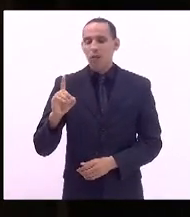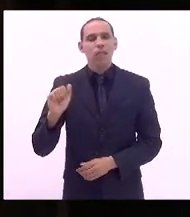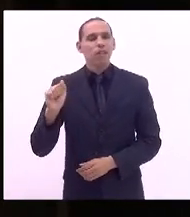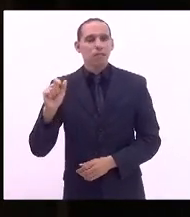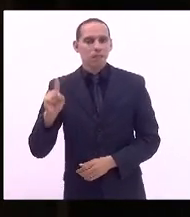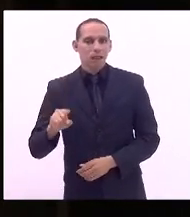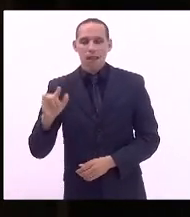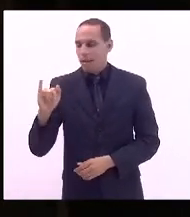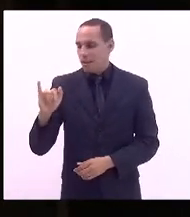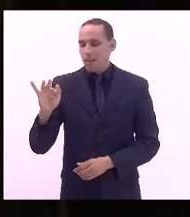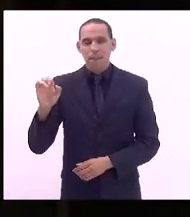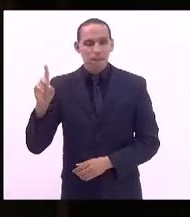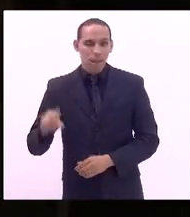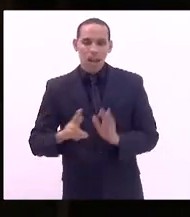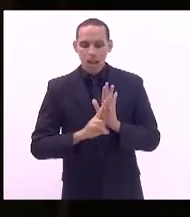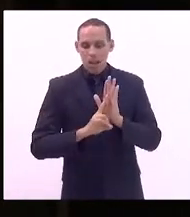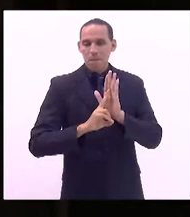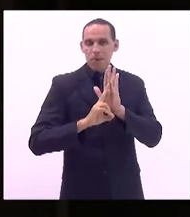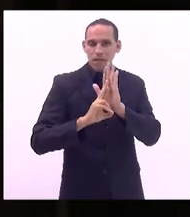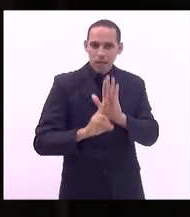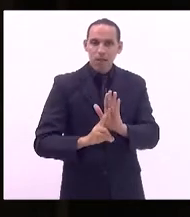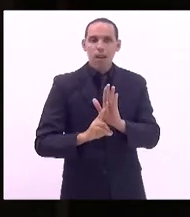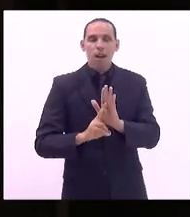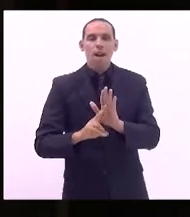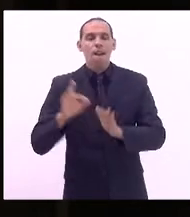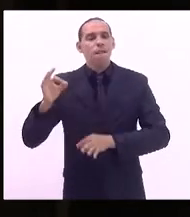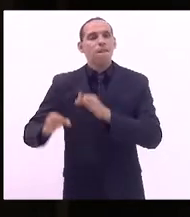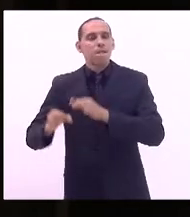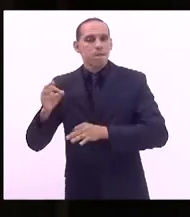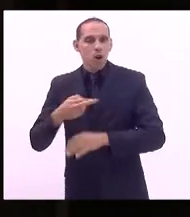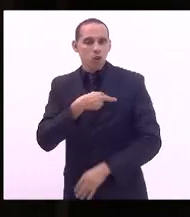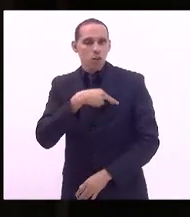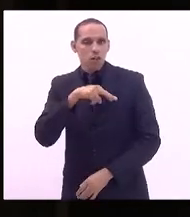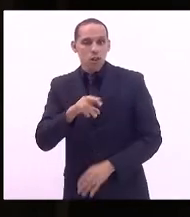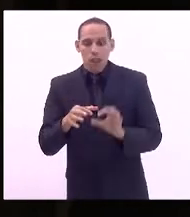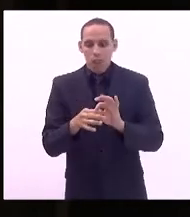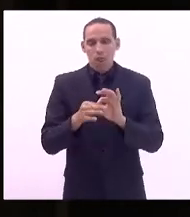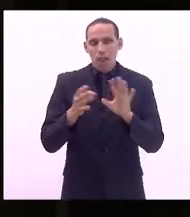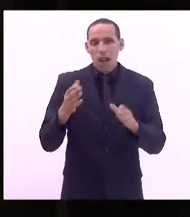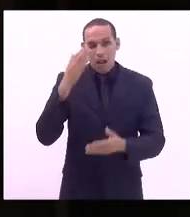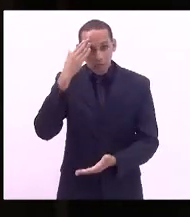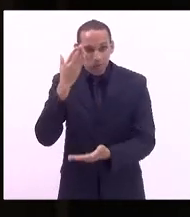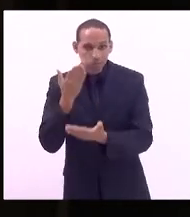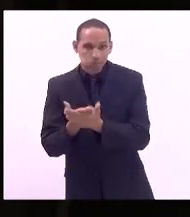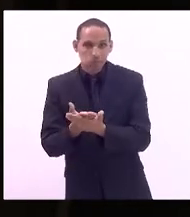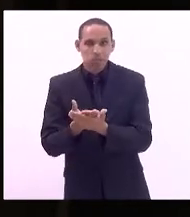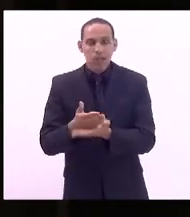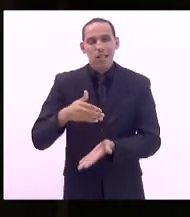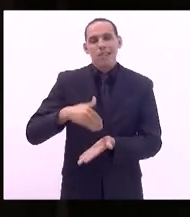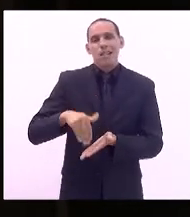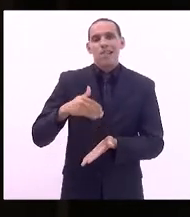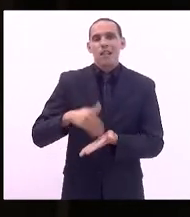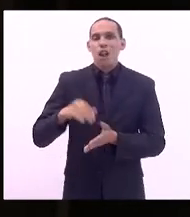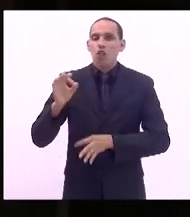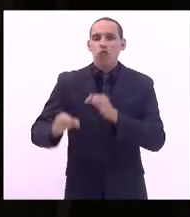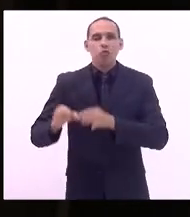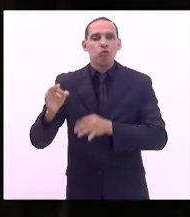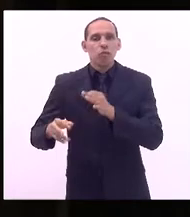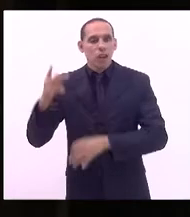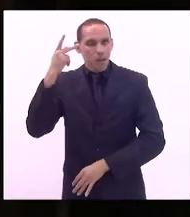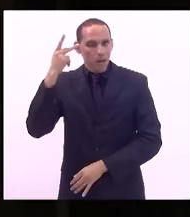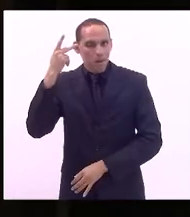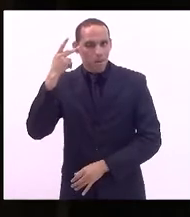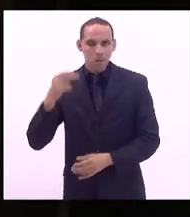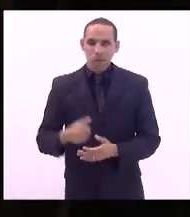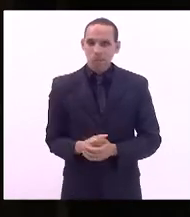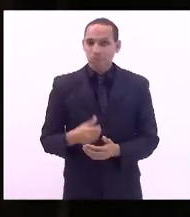representante do fórum inter-religioso para a cultura de paz e liberdade de crença da Secretaria de Justiça do Estado de São Paulo